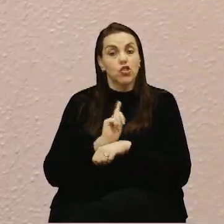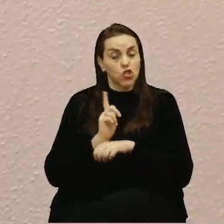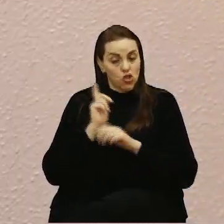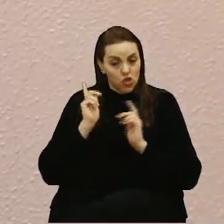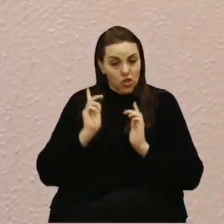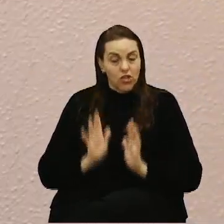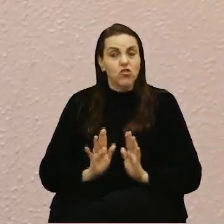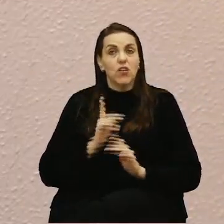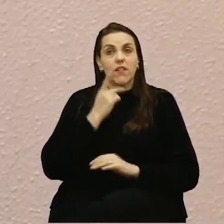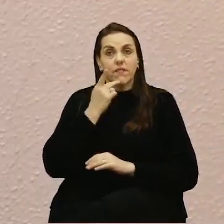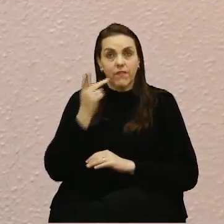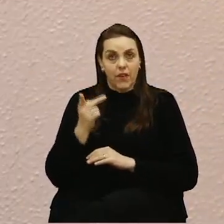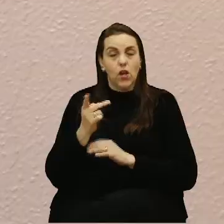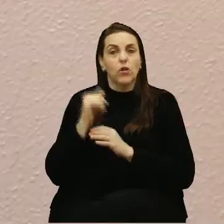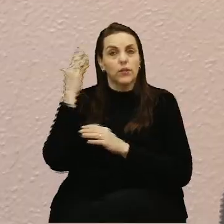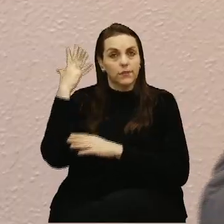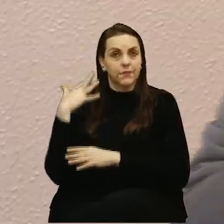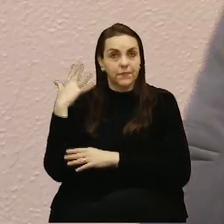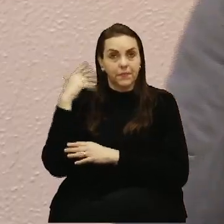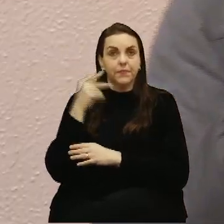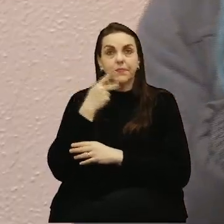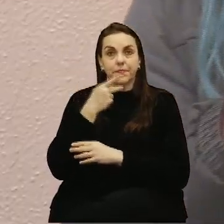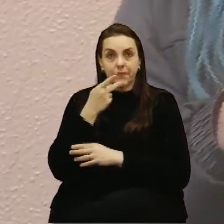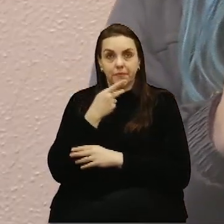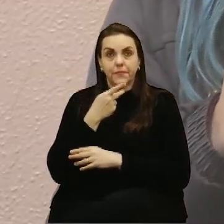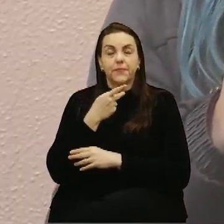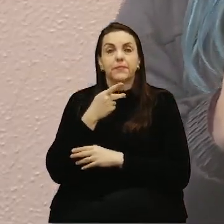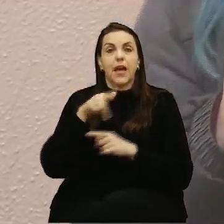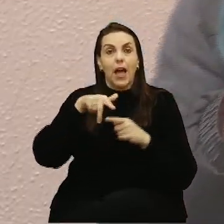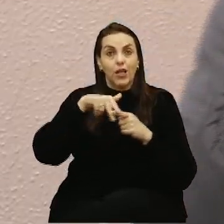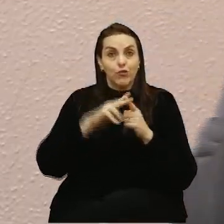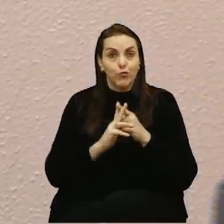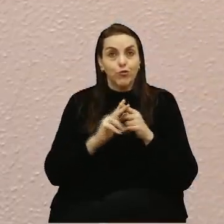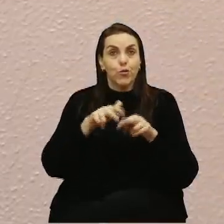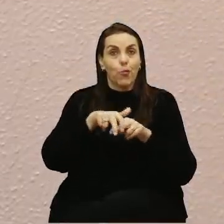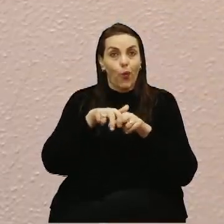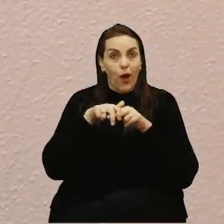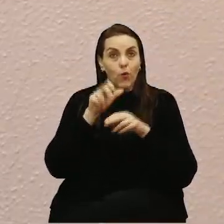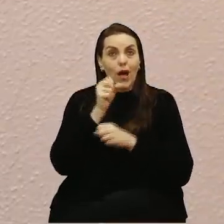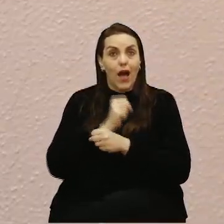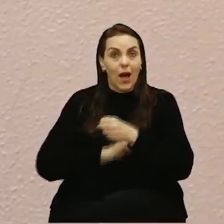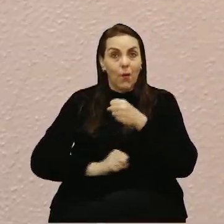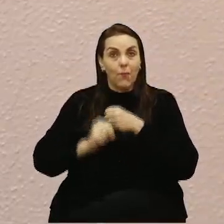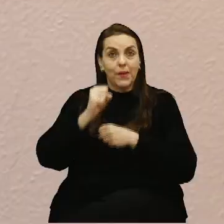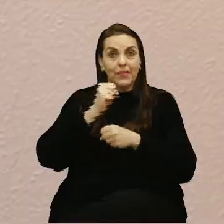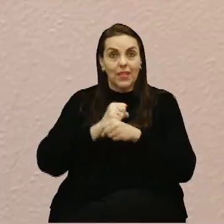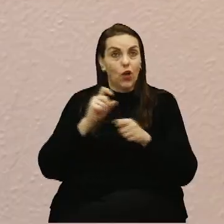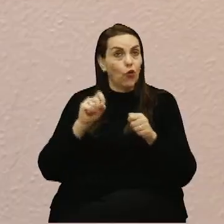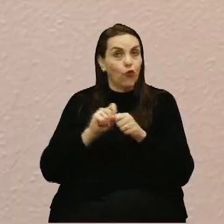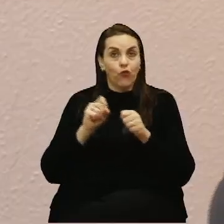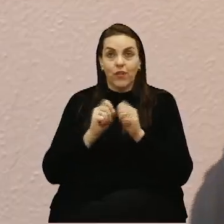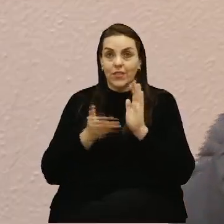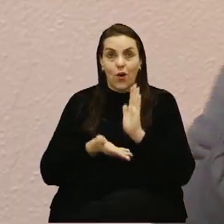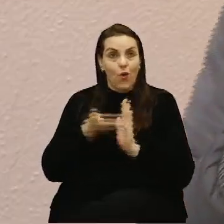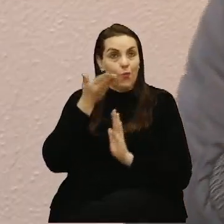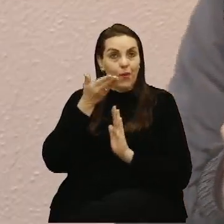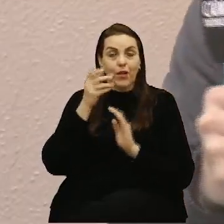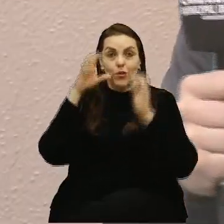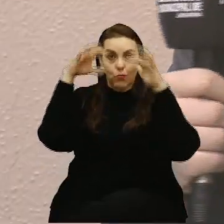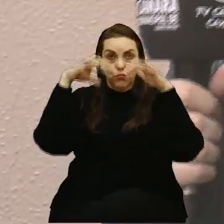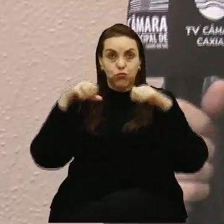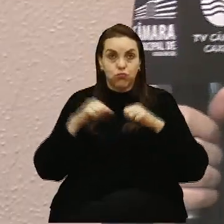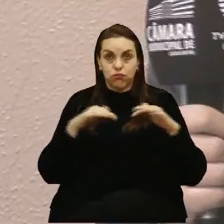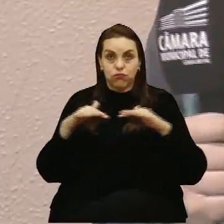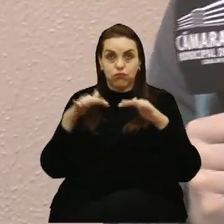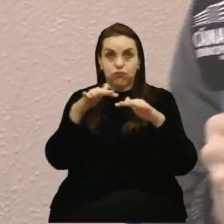citou aqui a matéria em que falaram que o reajuste se deu porque ano passado não houve aumento por conta da calamidade. Também tem a